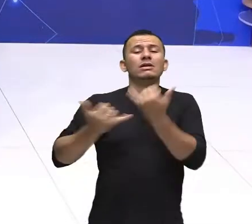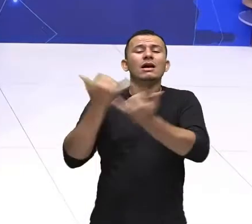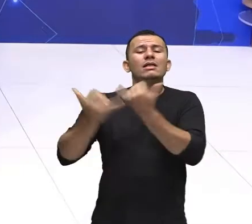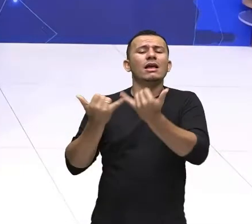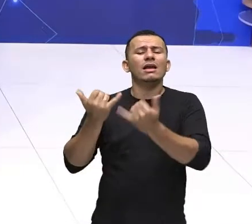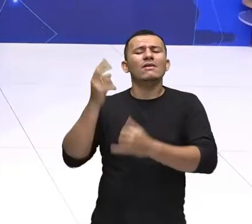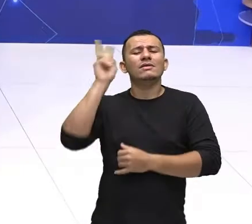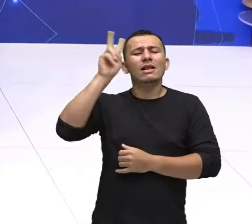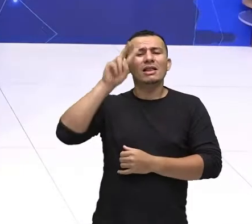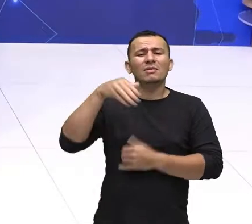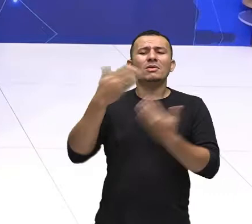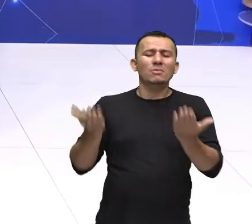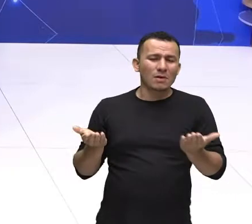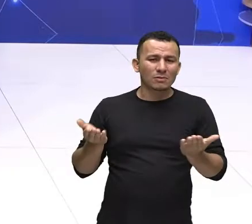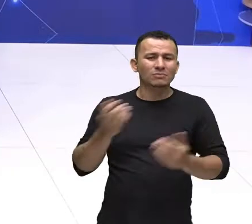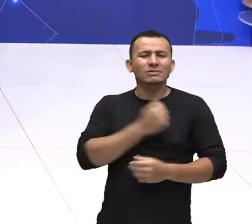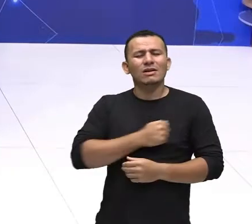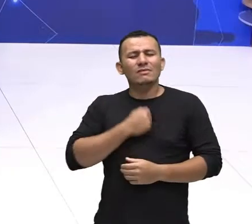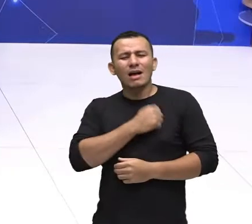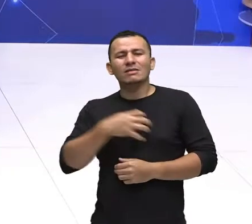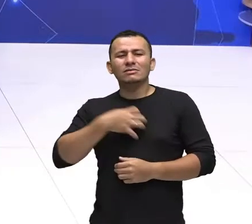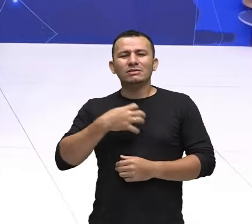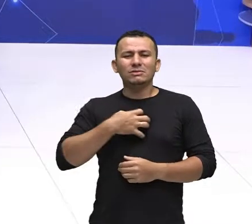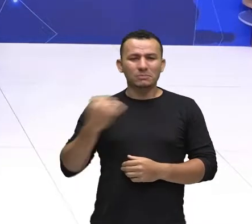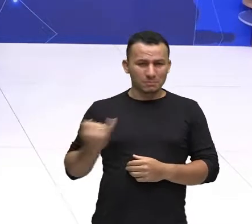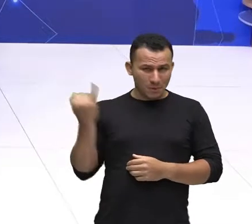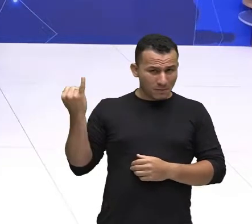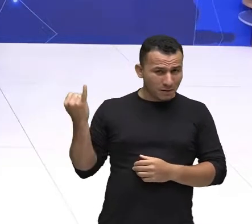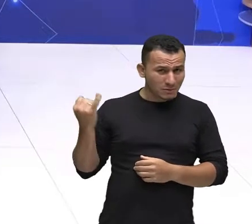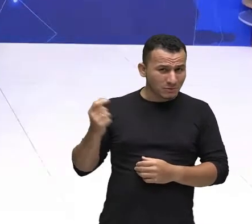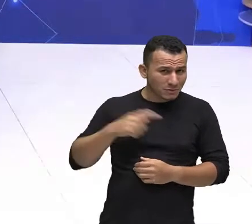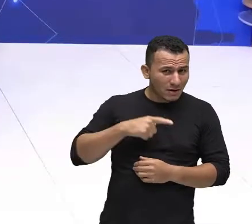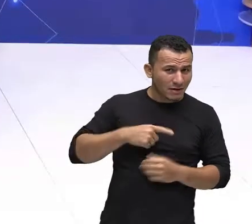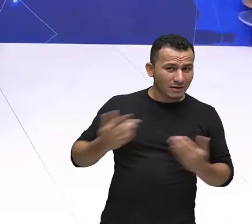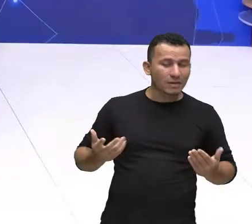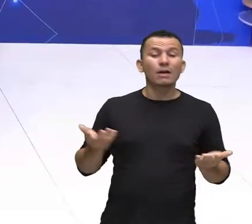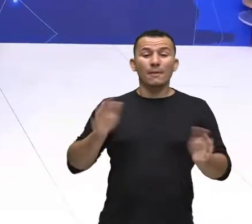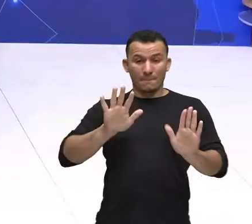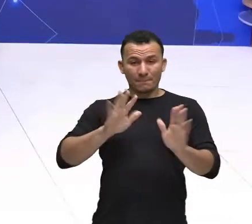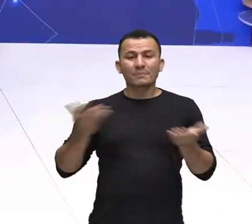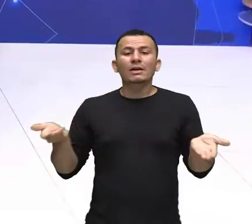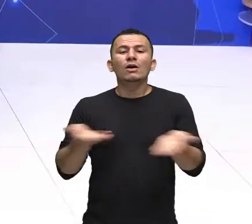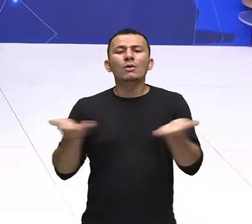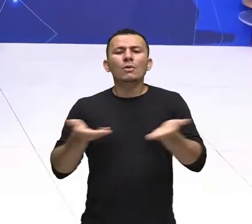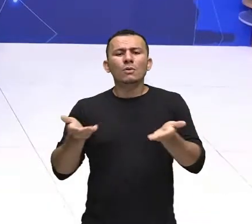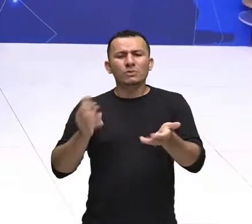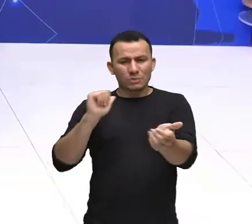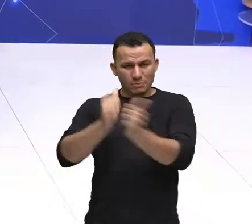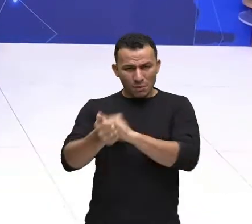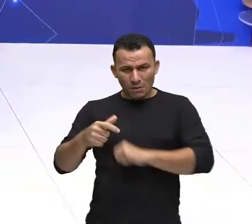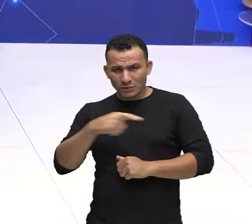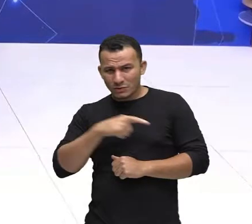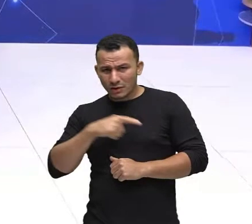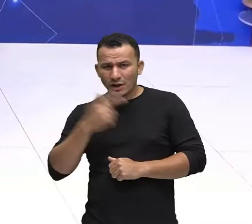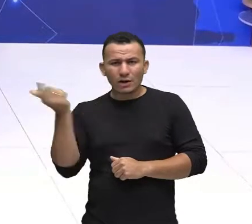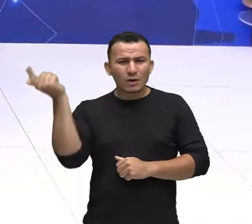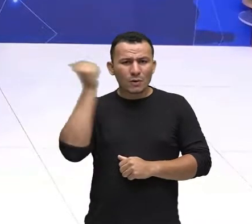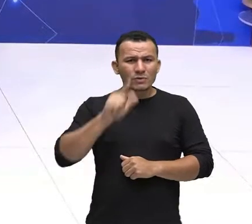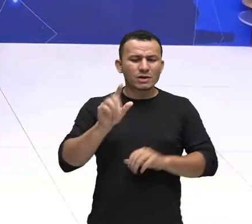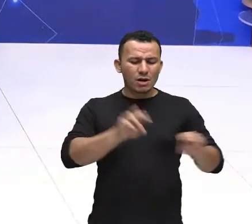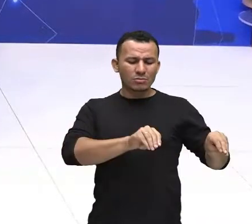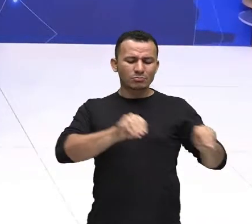qual brincadeira você sente saudade? É importante para você? E hoje, você pratica algum esporte? Conseguiu